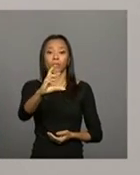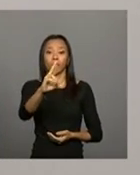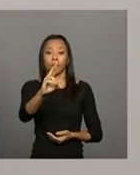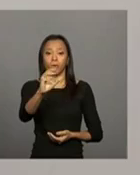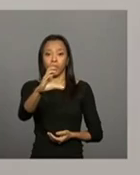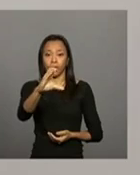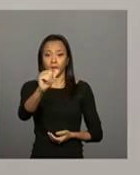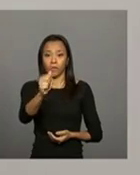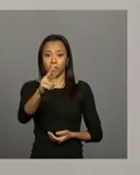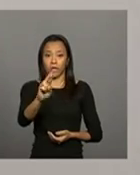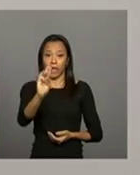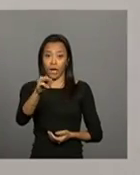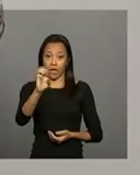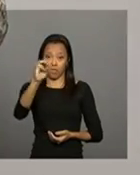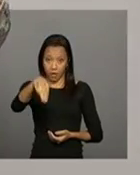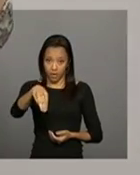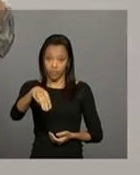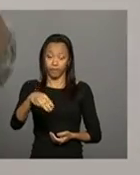Manuel de Barros,